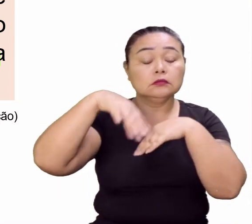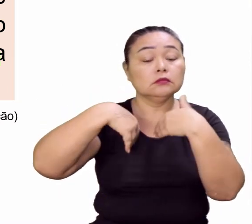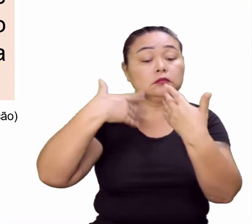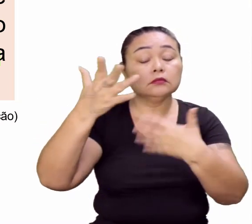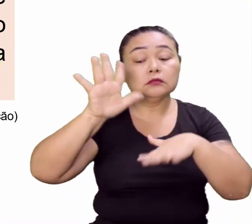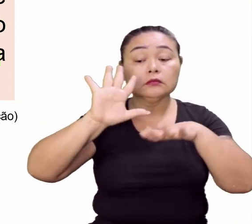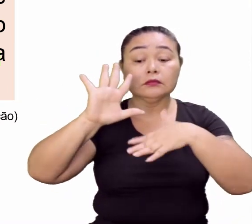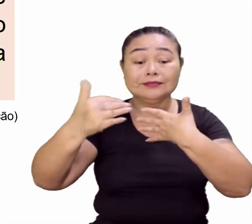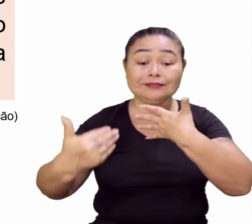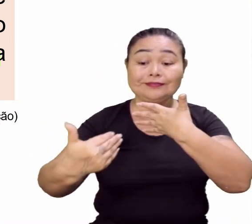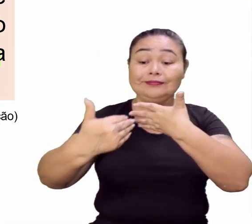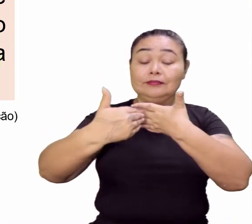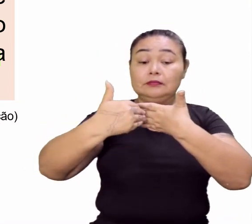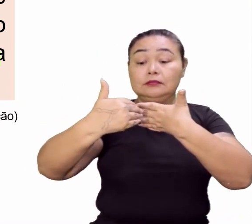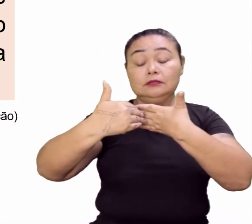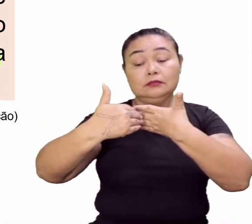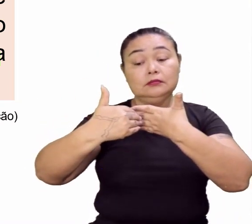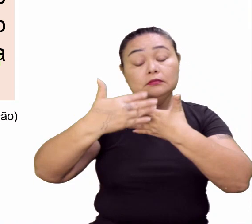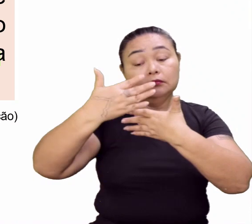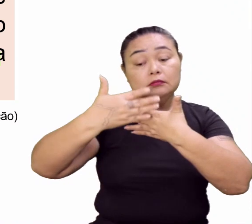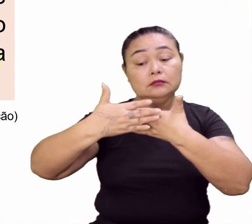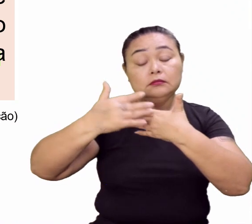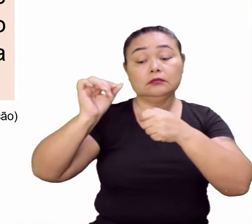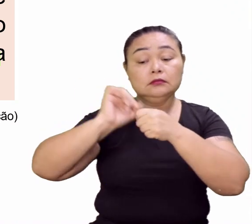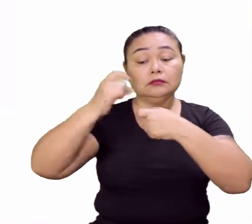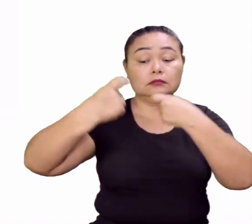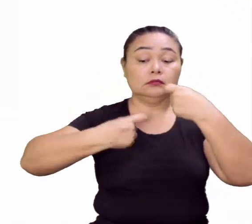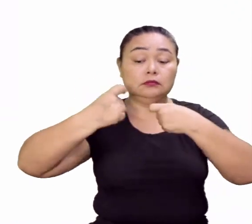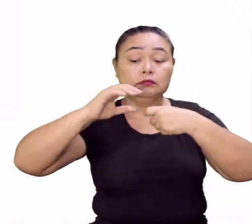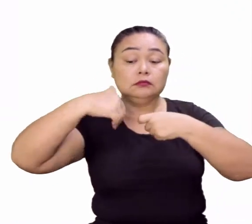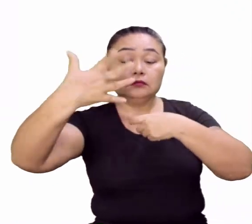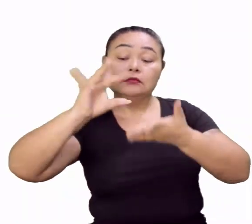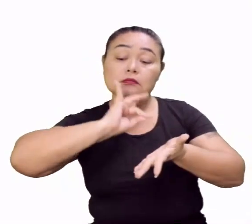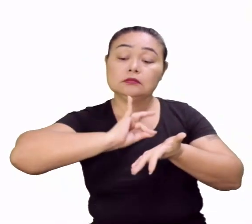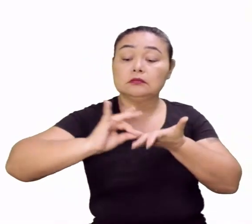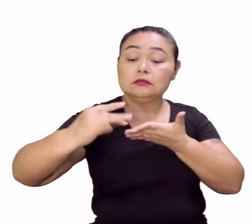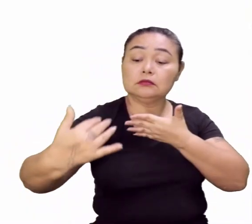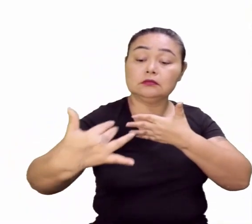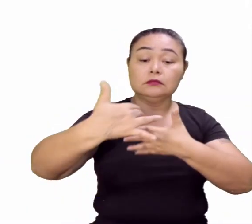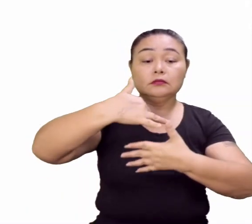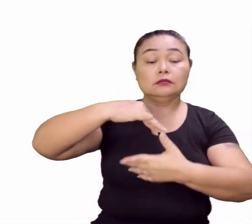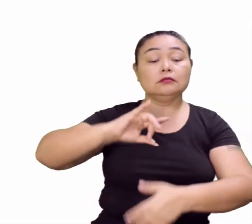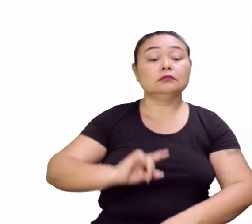sentissem ultrajados, né? Eles faziam guerra contra os seus inimigos.